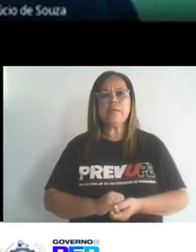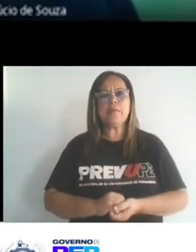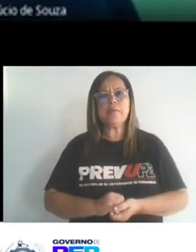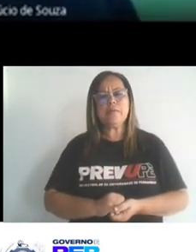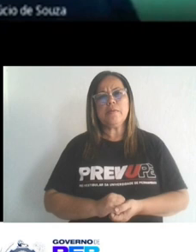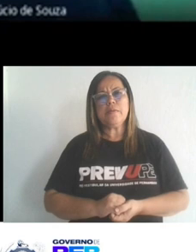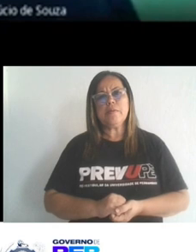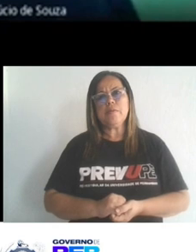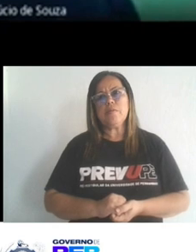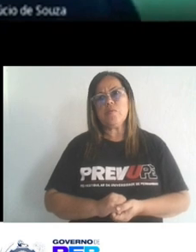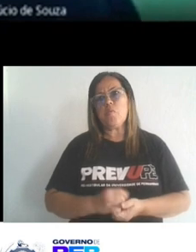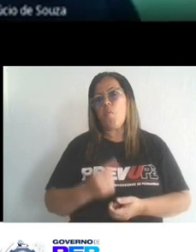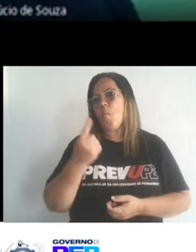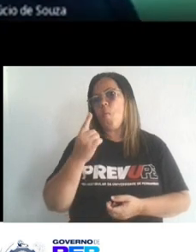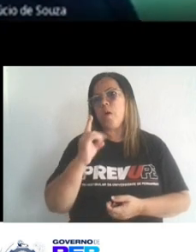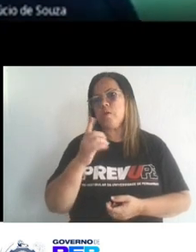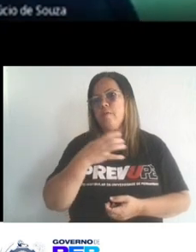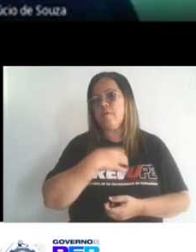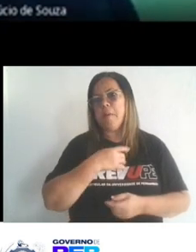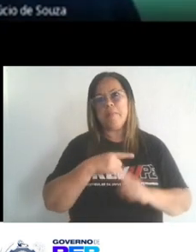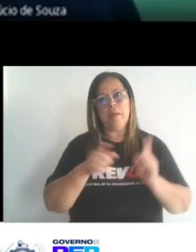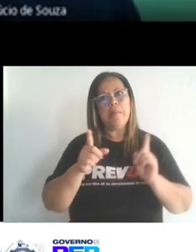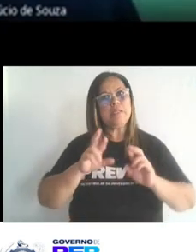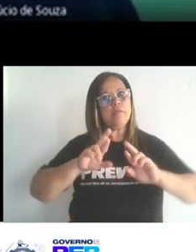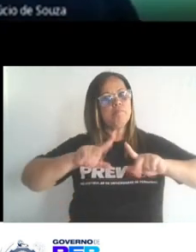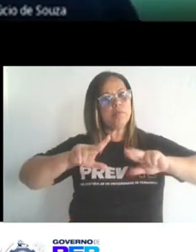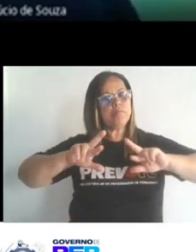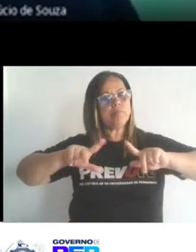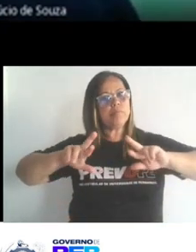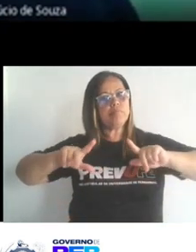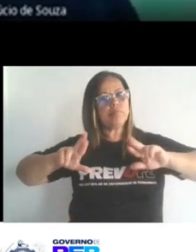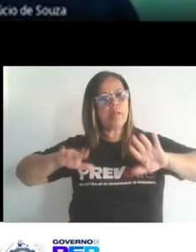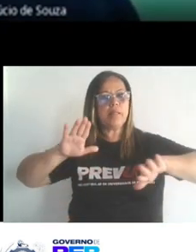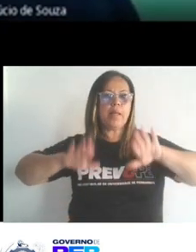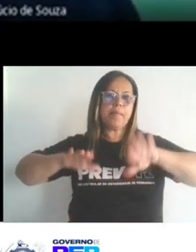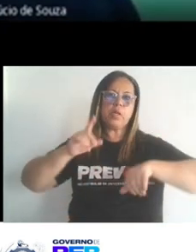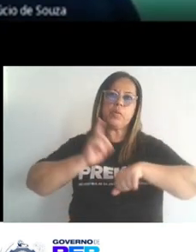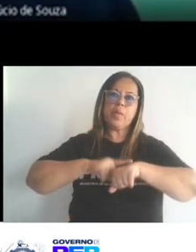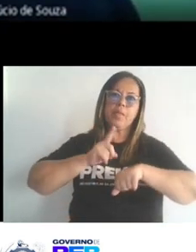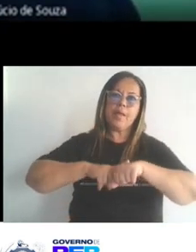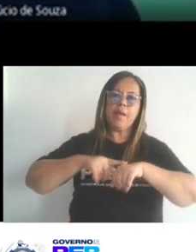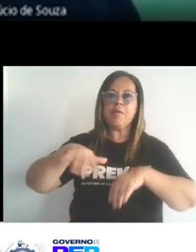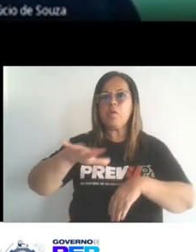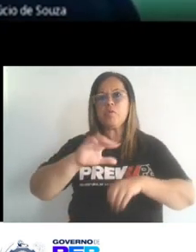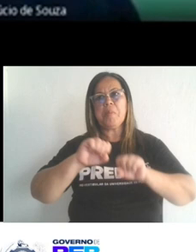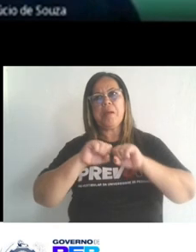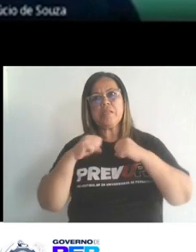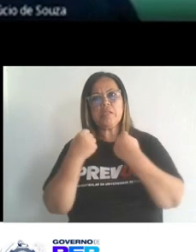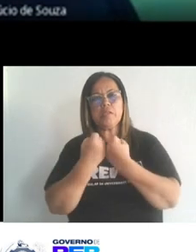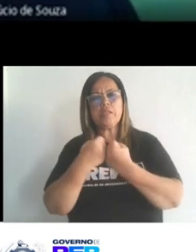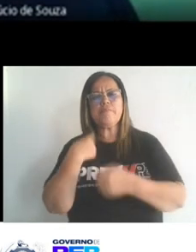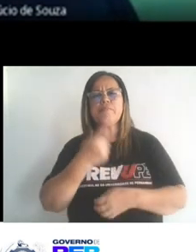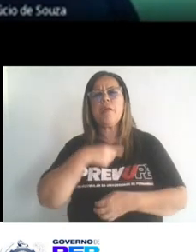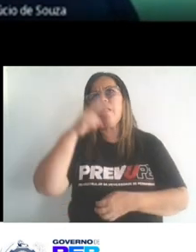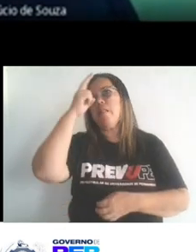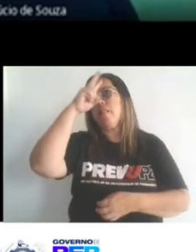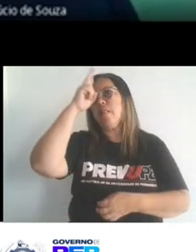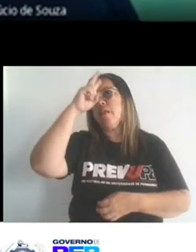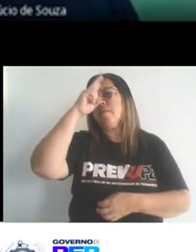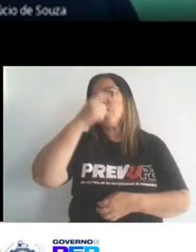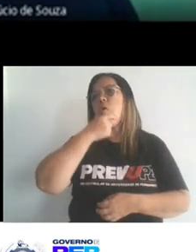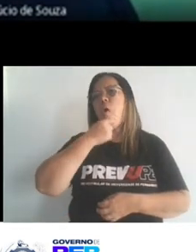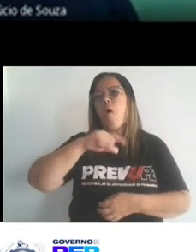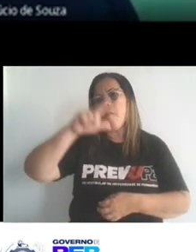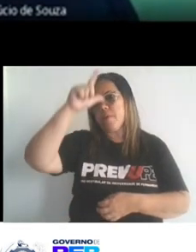uniformes eles variam de acordo com o tempo com o espaço com a sociedade a gente lembra aqui do historiador